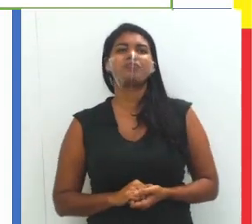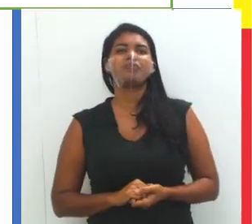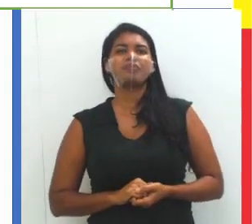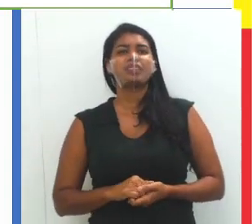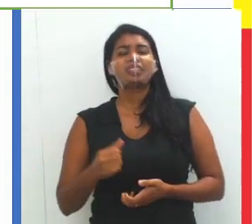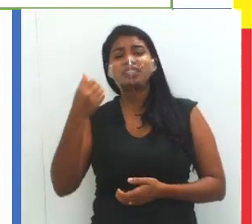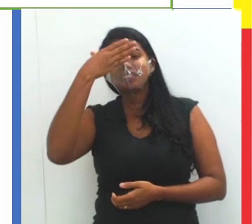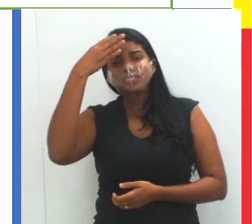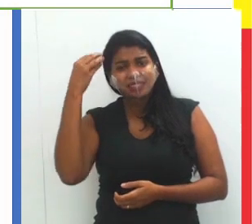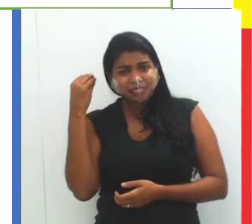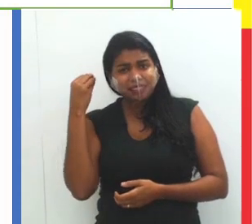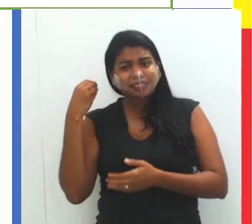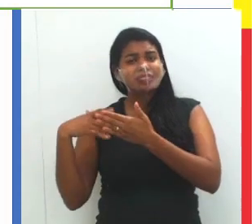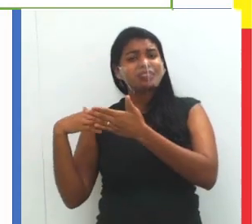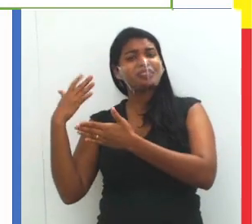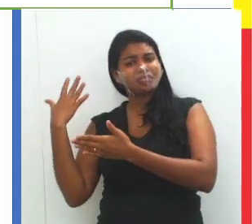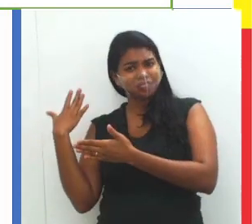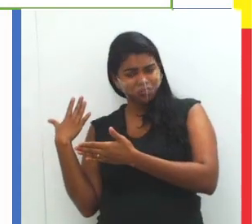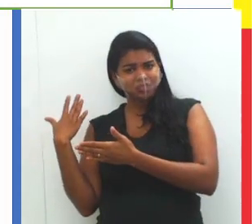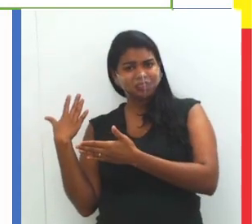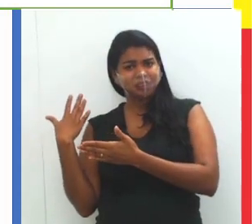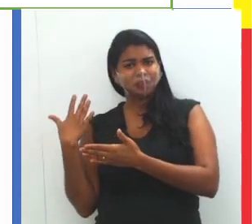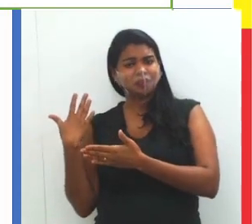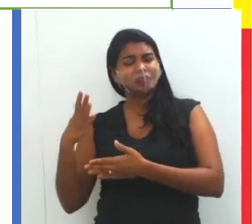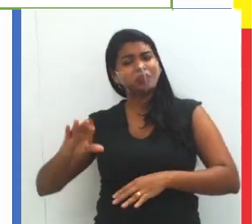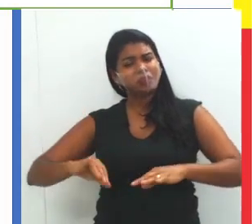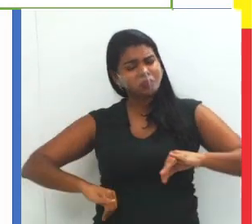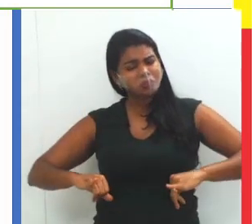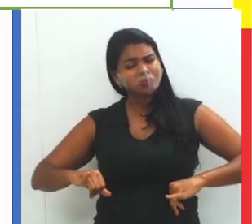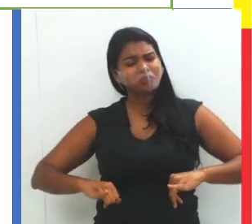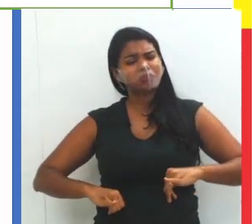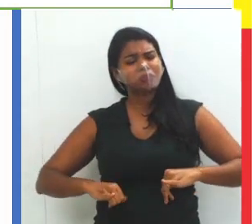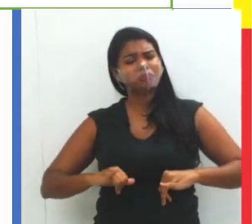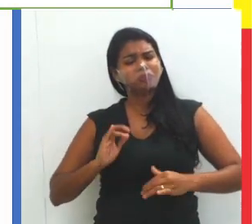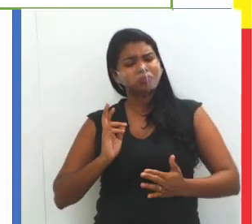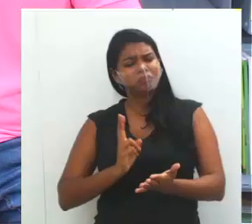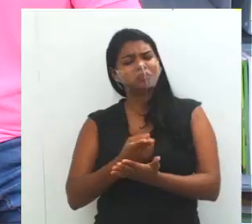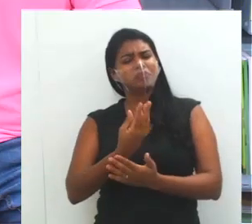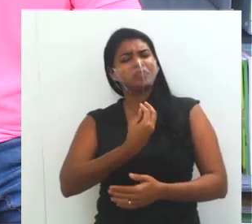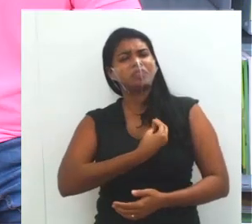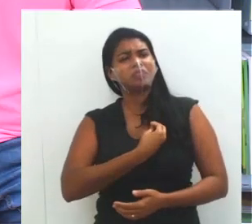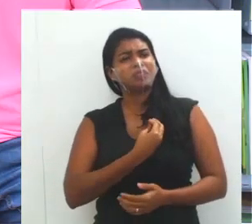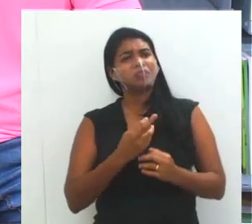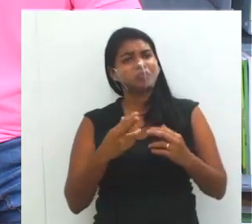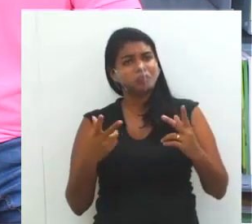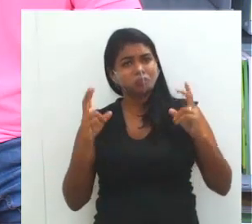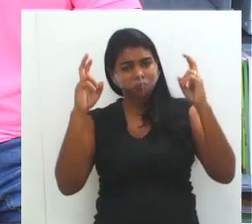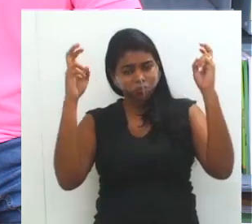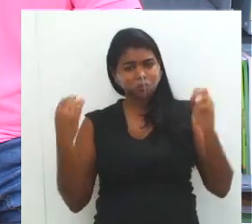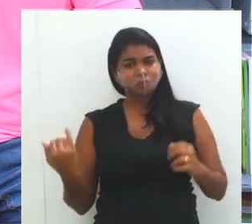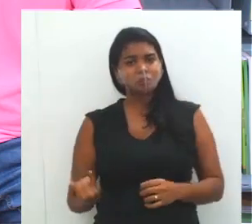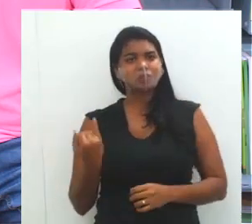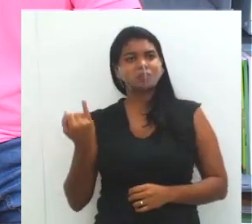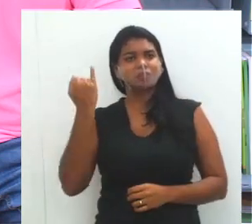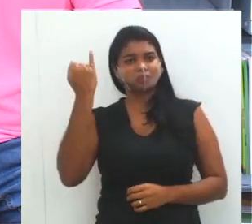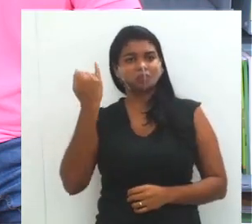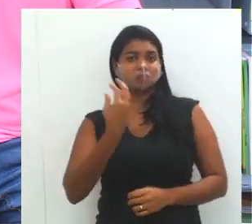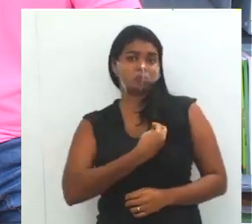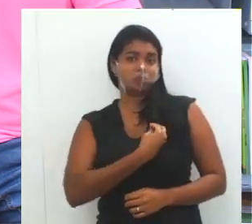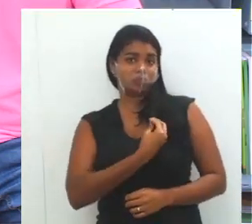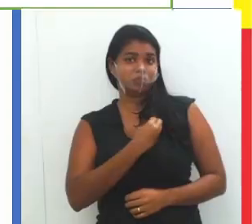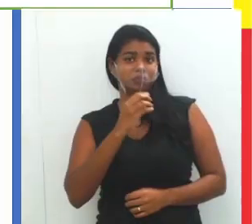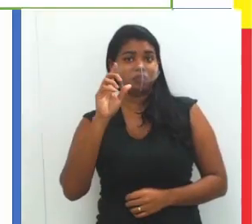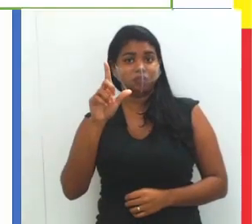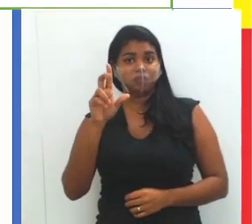Nordeste esquecido naquela época, do sertanejo, daquele sofrimento todo. Alguns pontos interessantes sobre a vida de Luiz